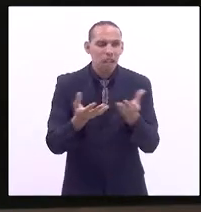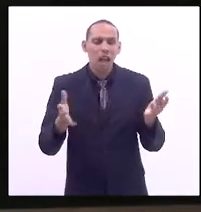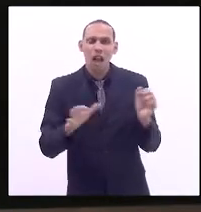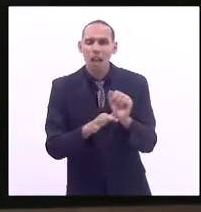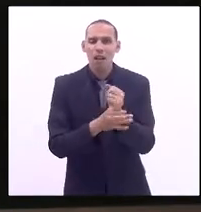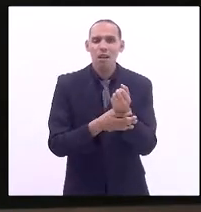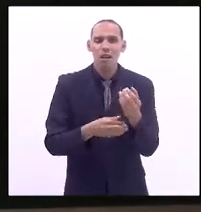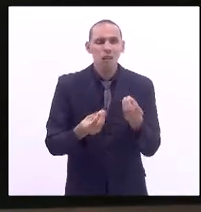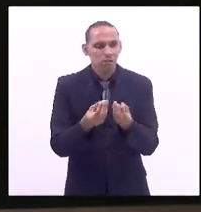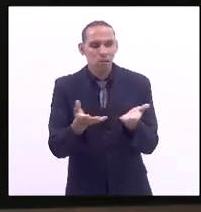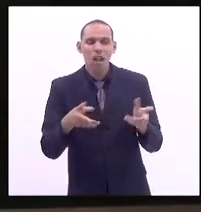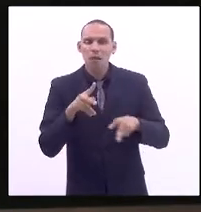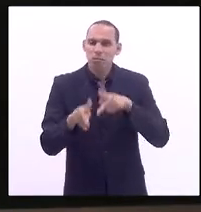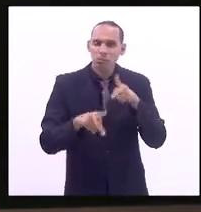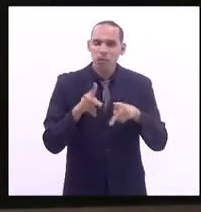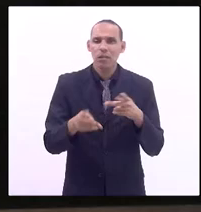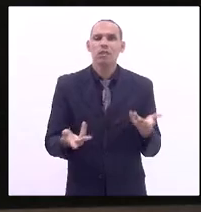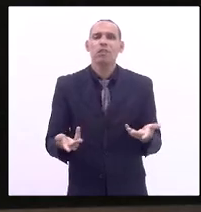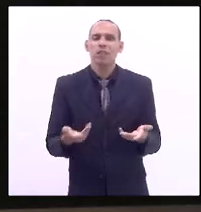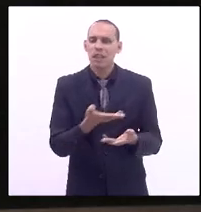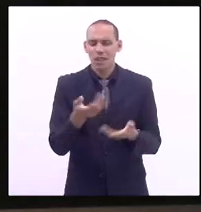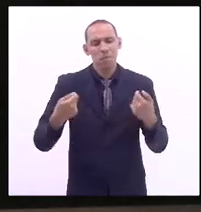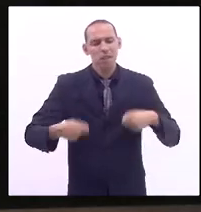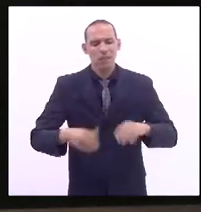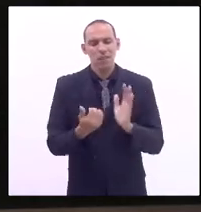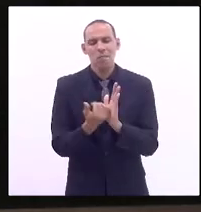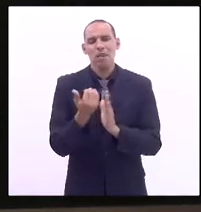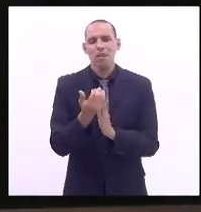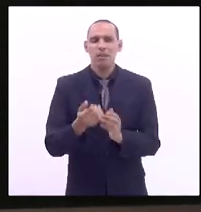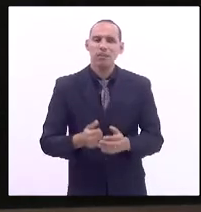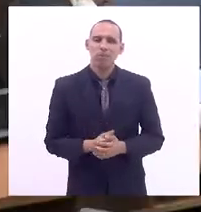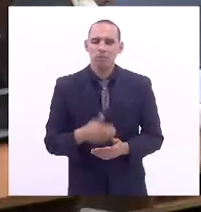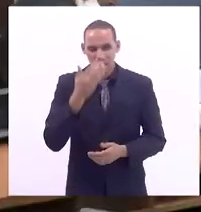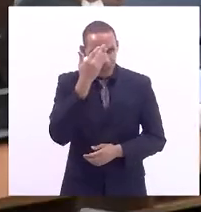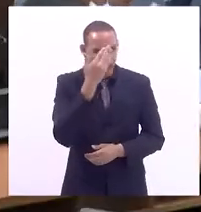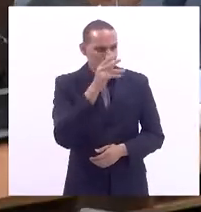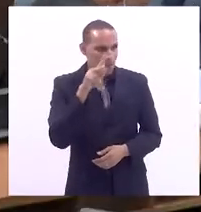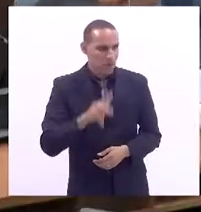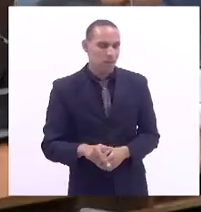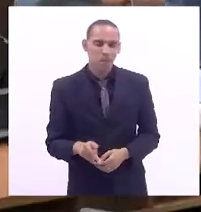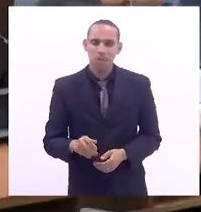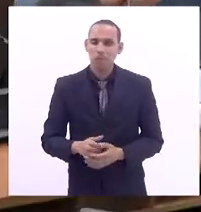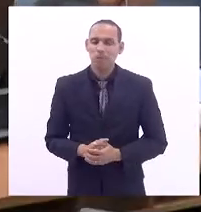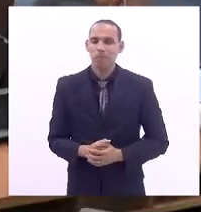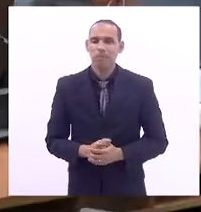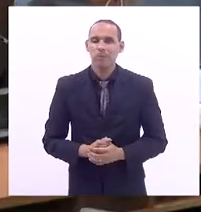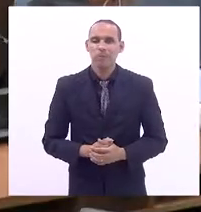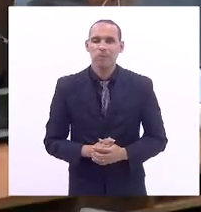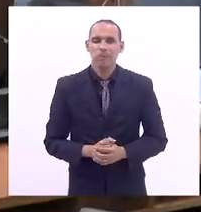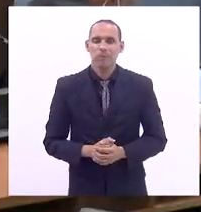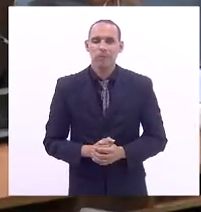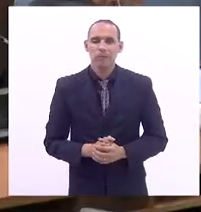e da população Fluminense de quem mais precisa dela obrigada presente